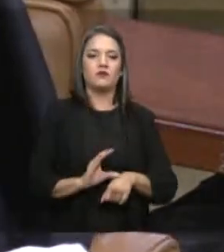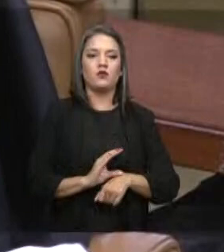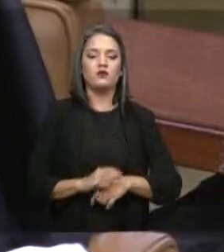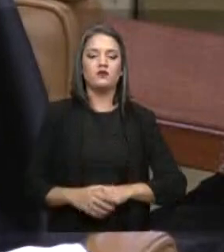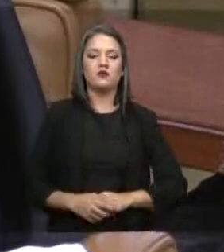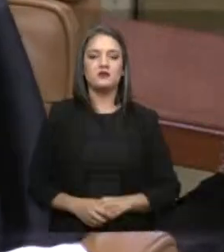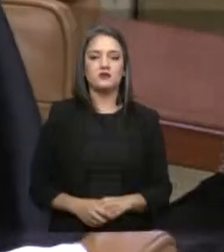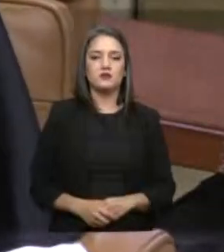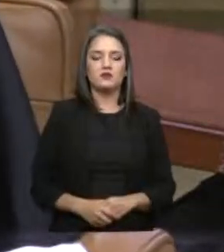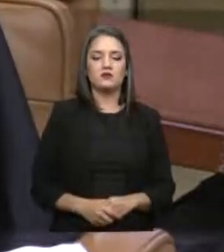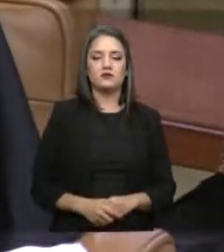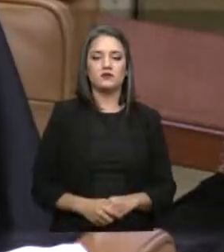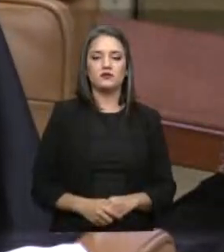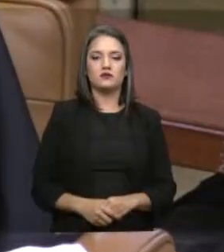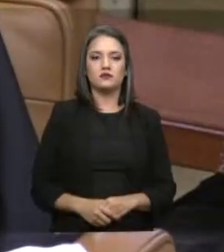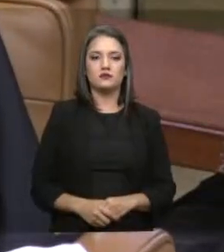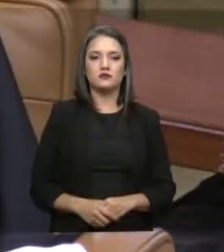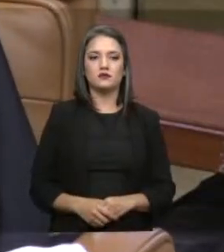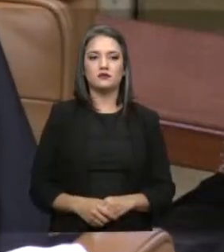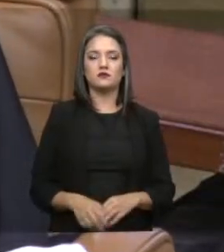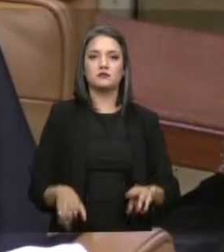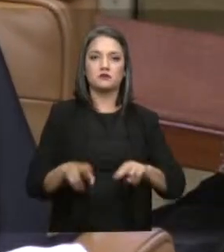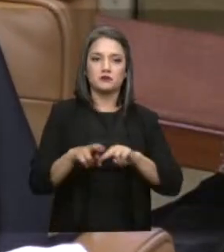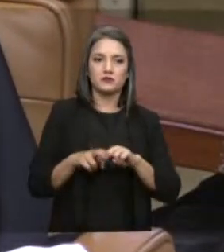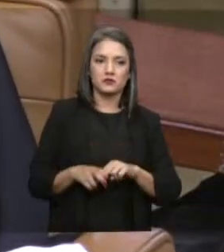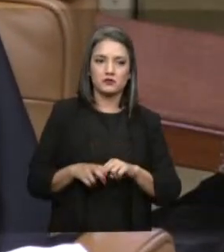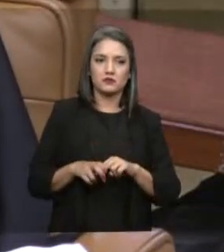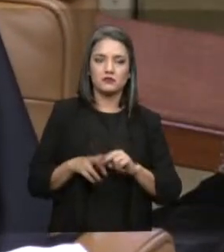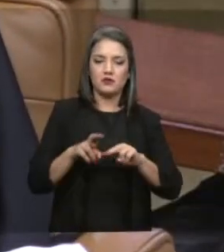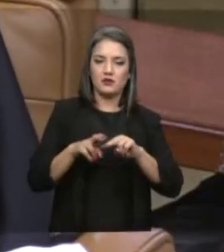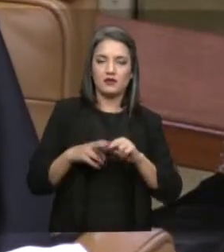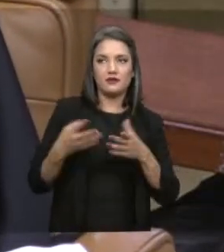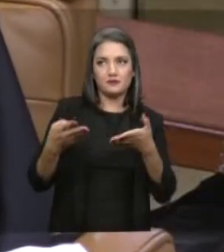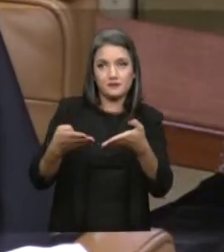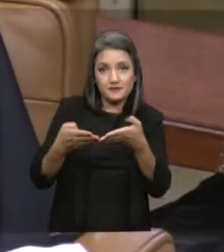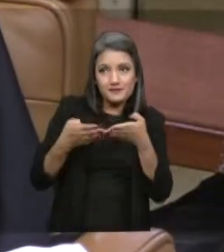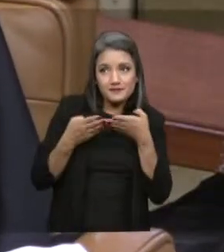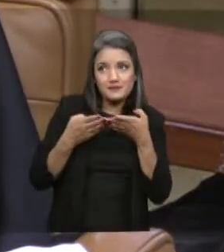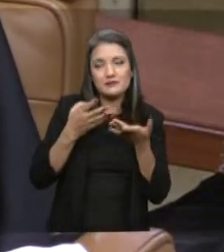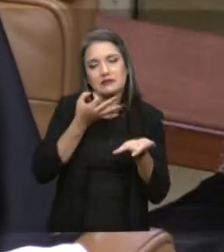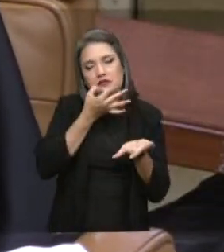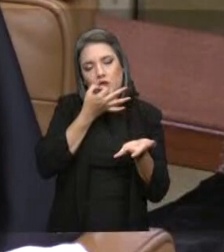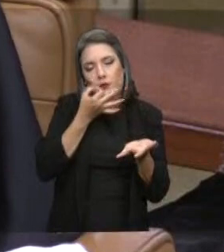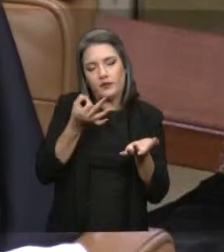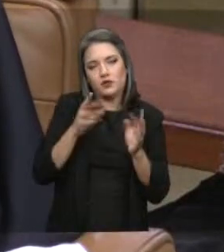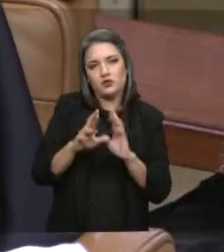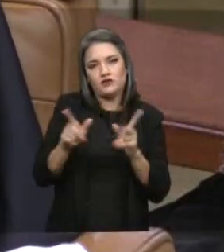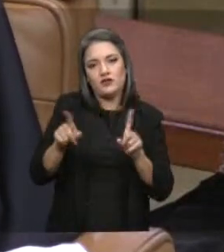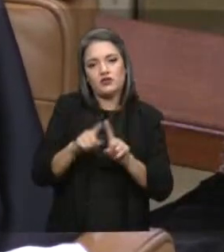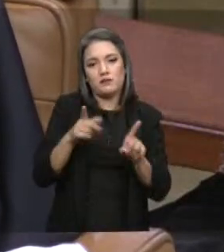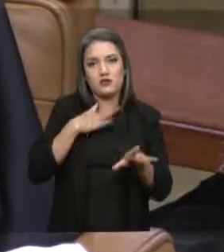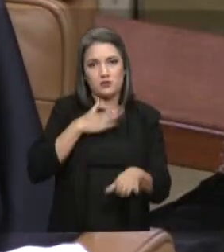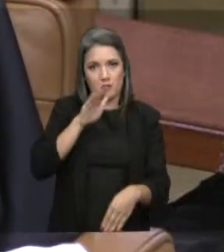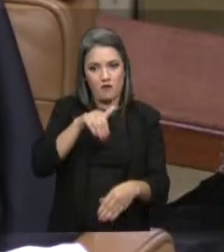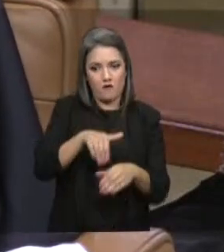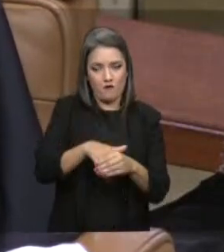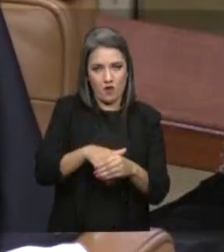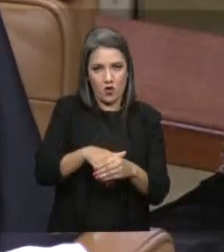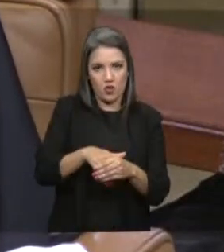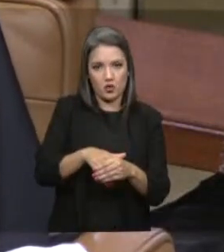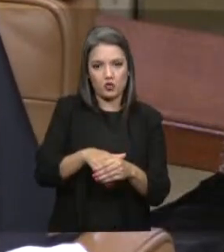por isso desloca pedindo vendas compressões em sentido diverso Mantenha o voto que houvera